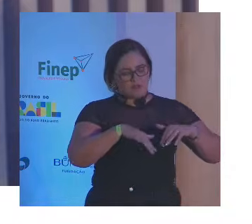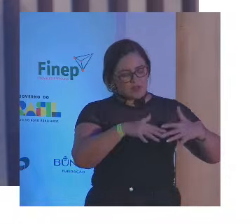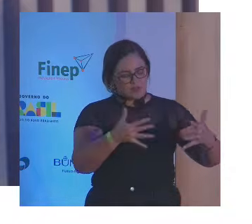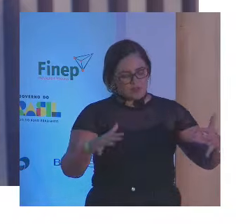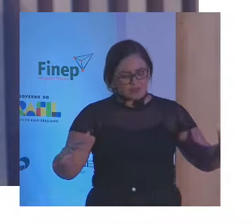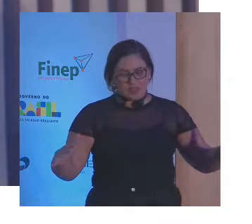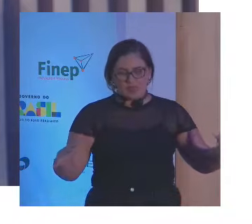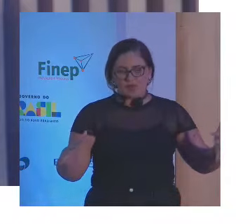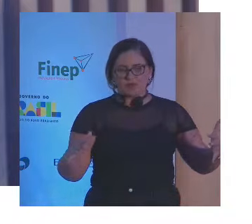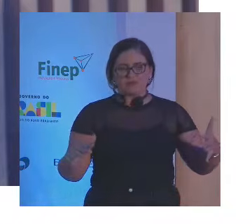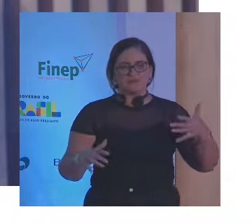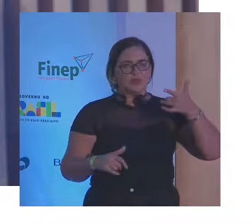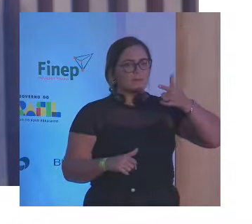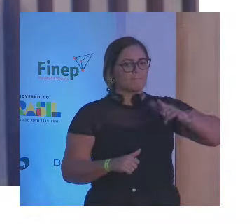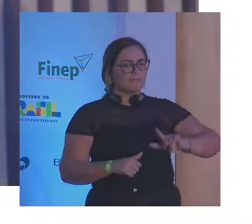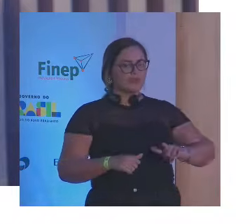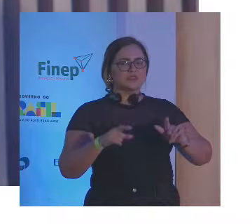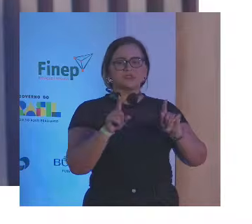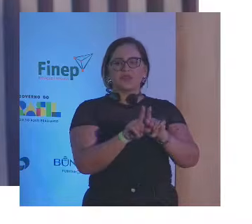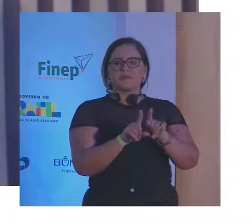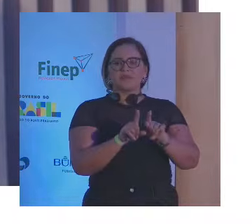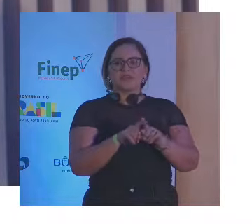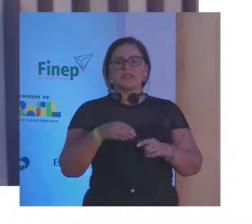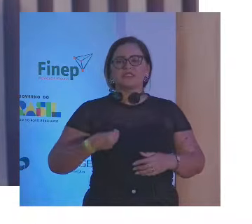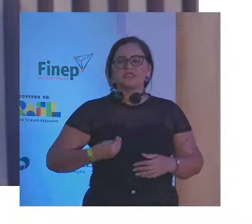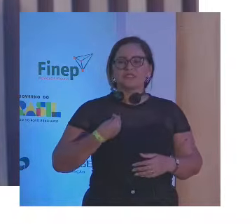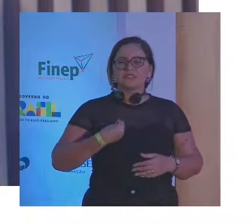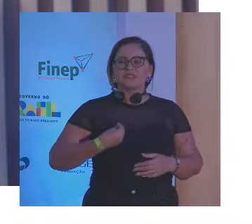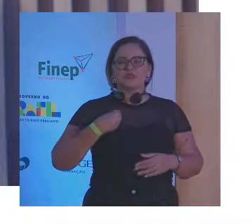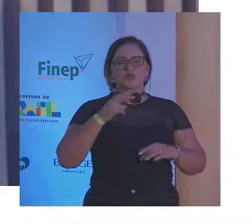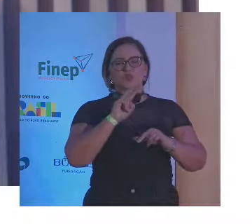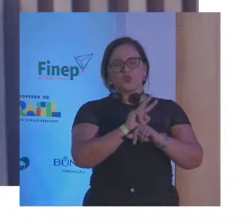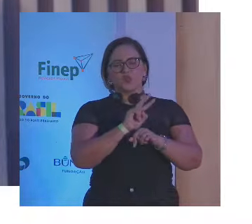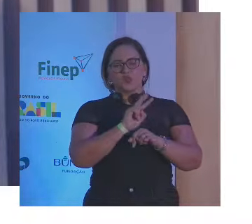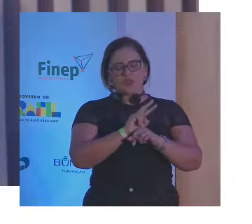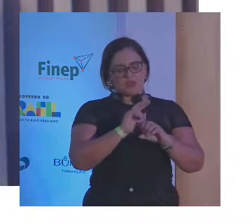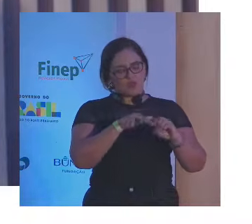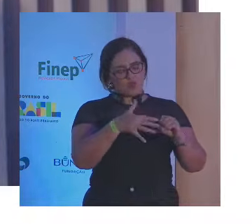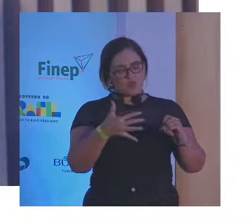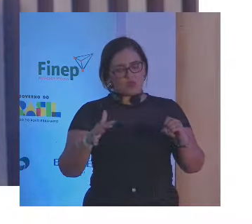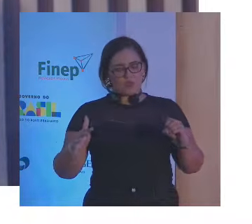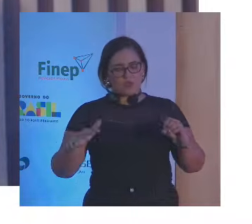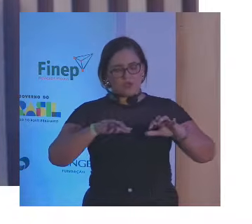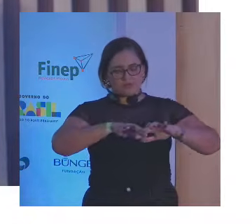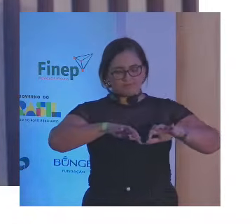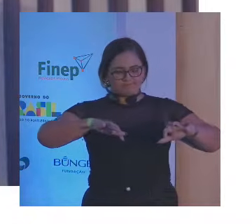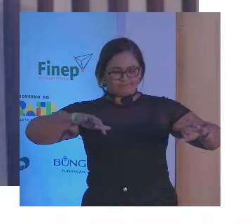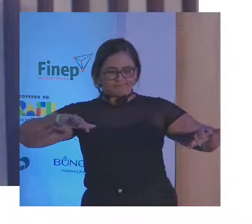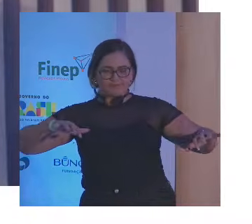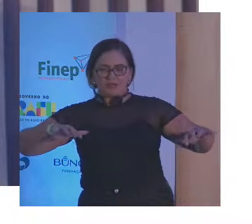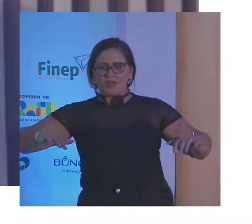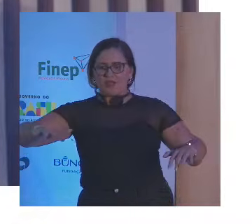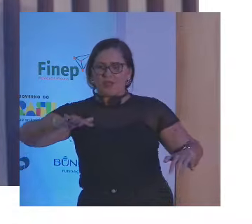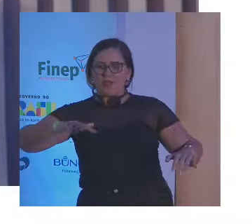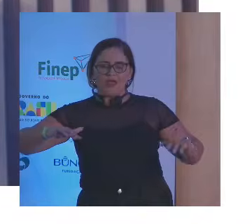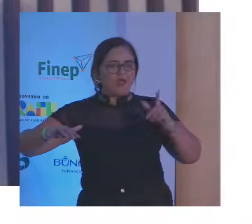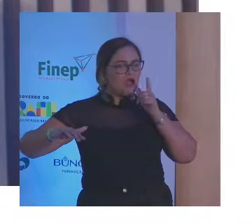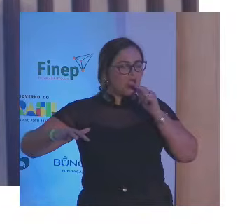águas. Cada vez mais também existe um cuidado com o oceano mais afastado da costa e as